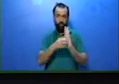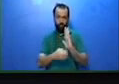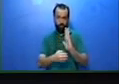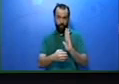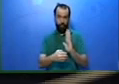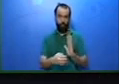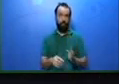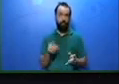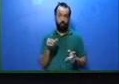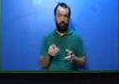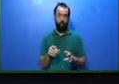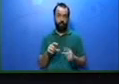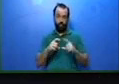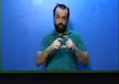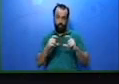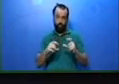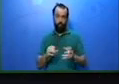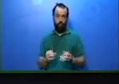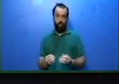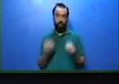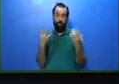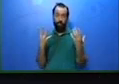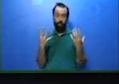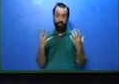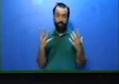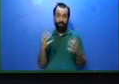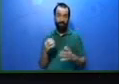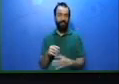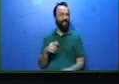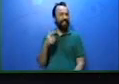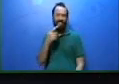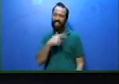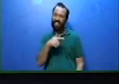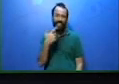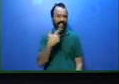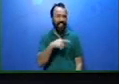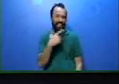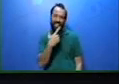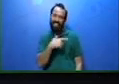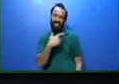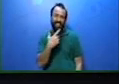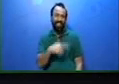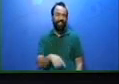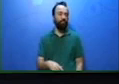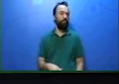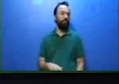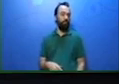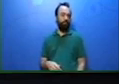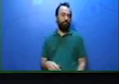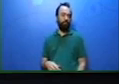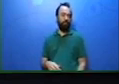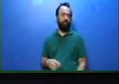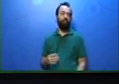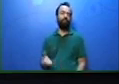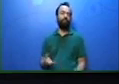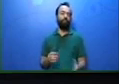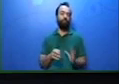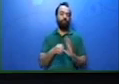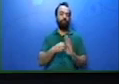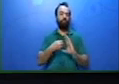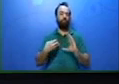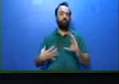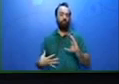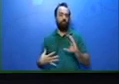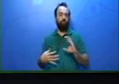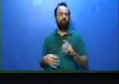também aparecem e são muito engraçadas, né? Uma das características das tirinhas é esse